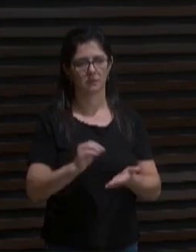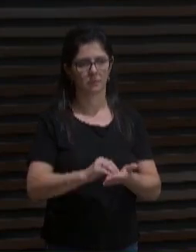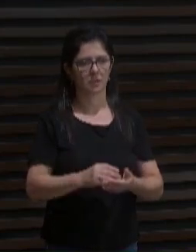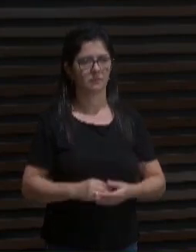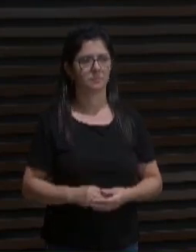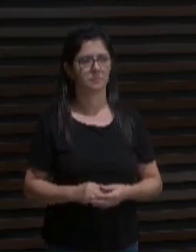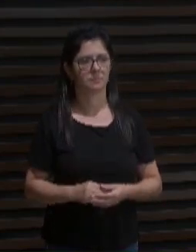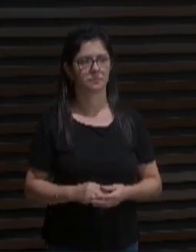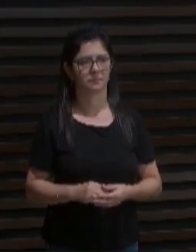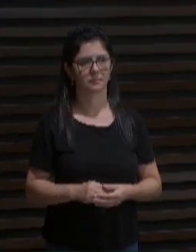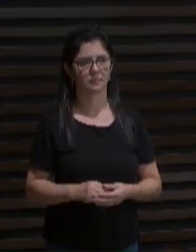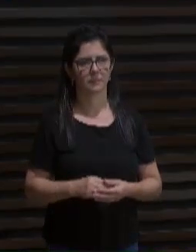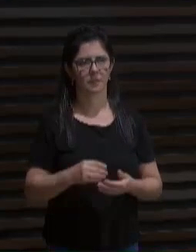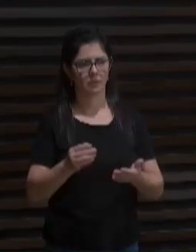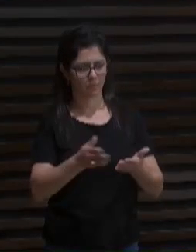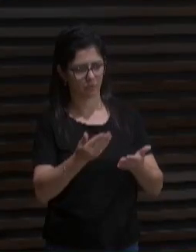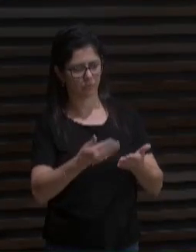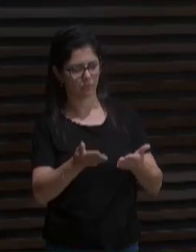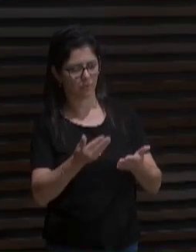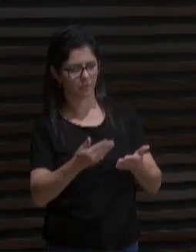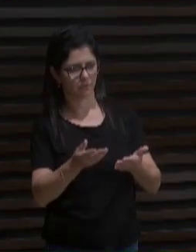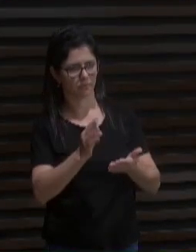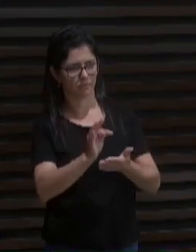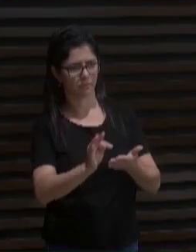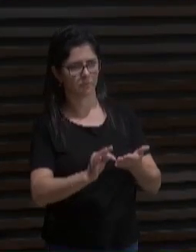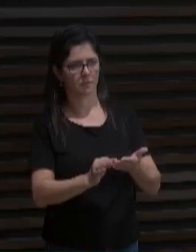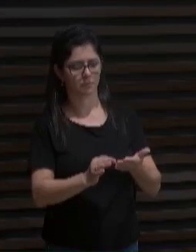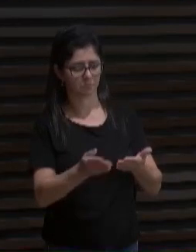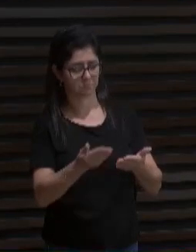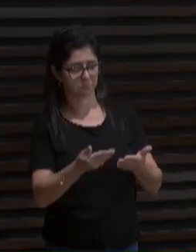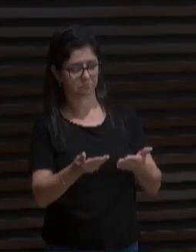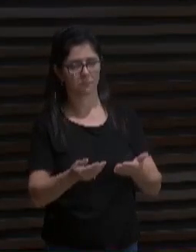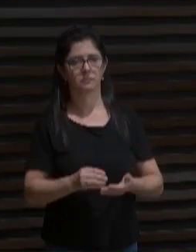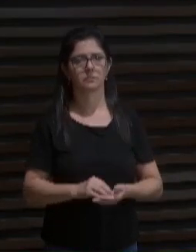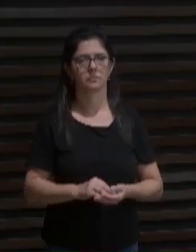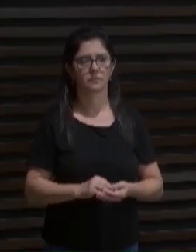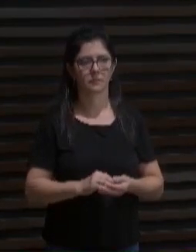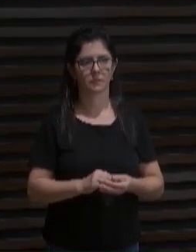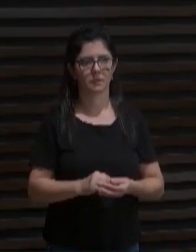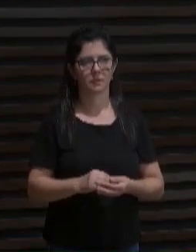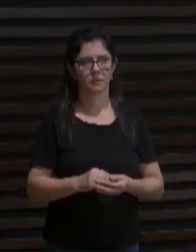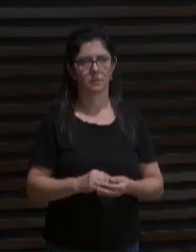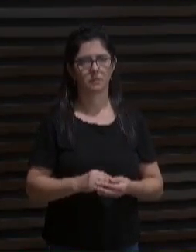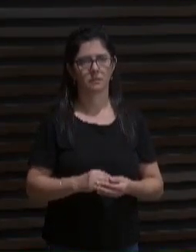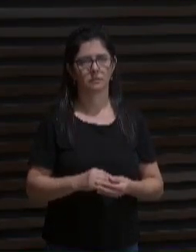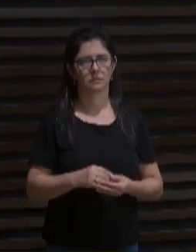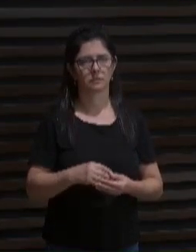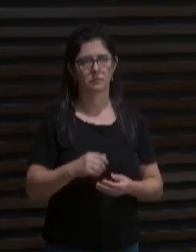ficava procurando textos para poder entregar. Quando eu entregava, eu vou contar uma história.